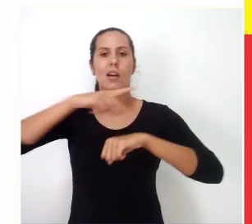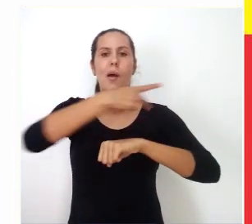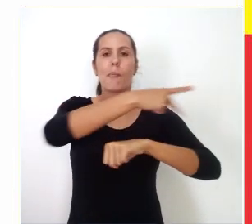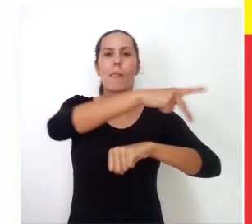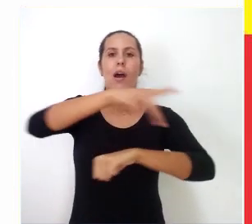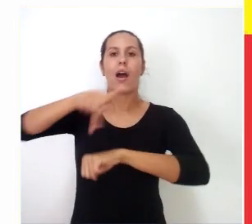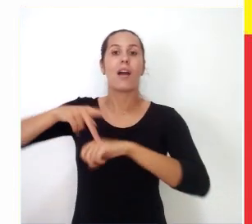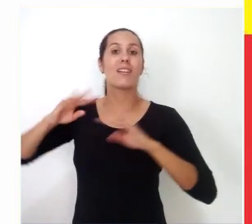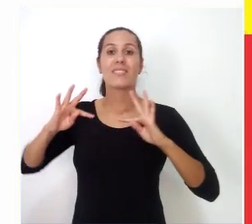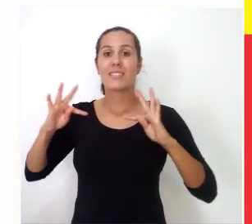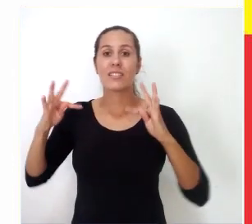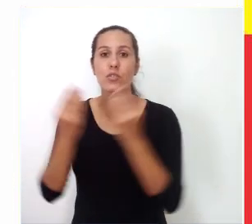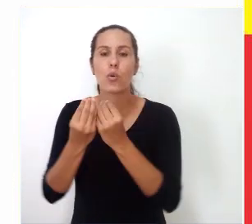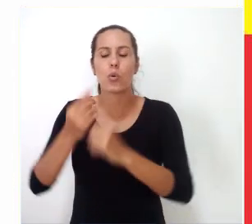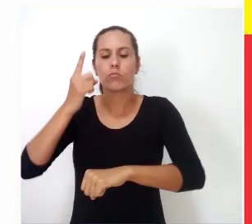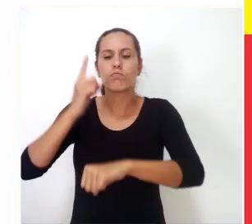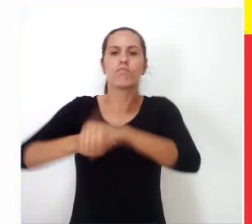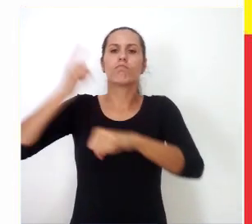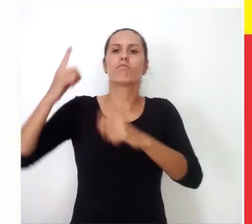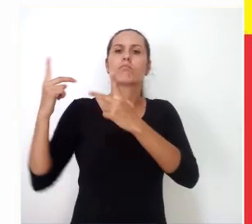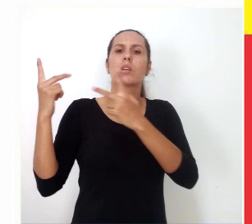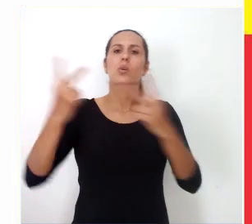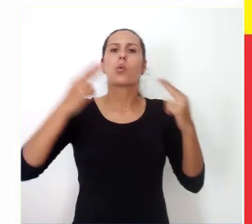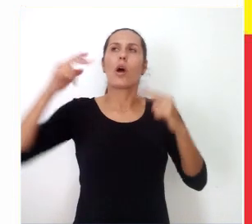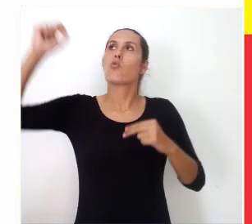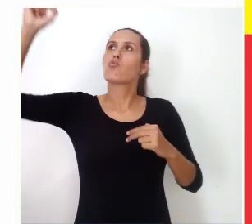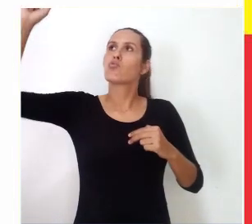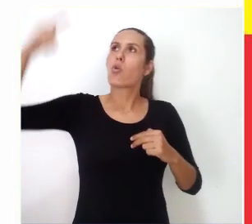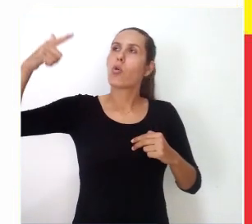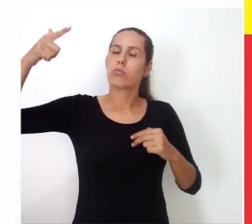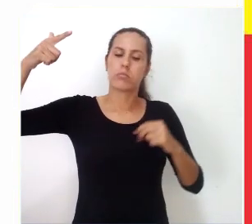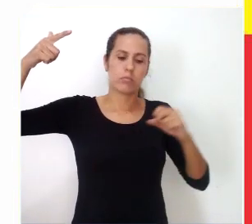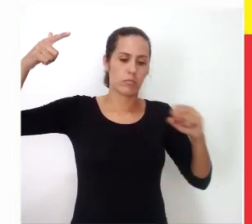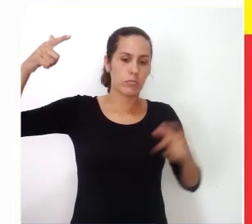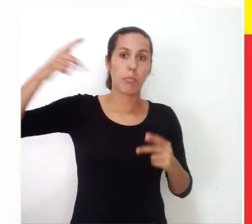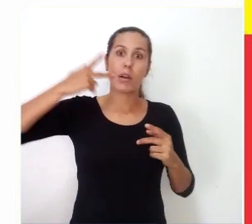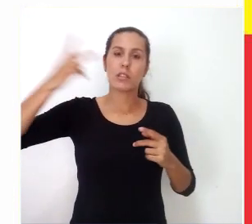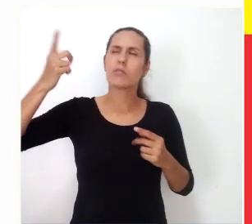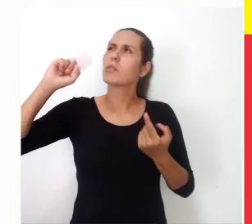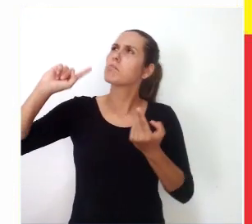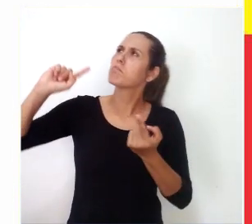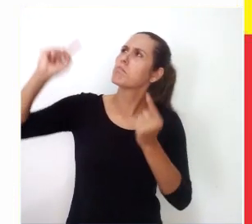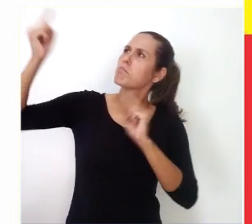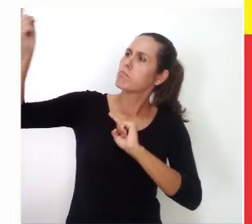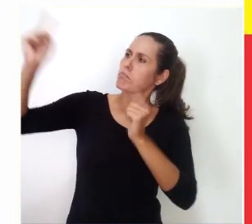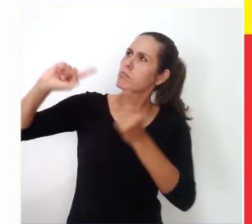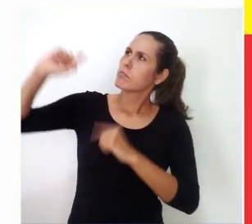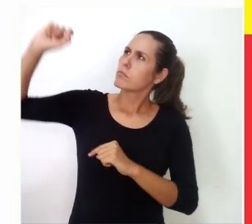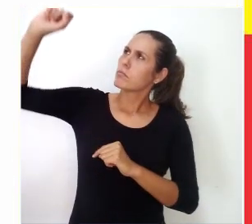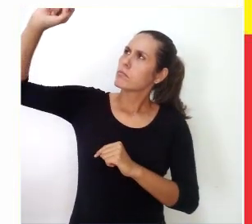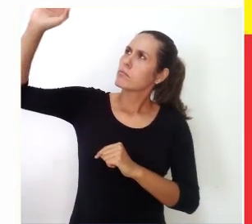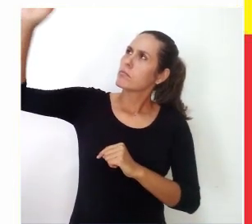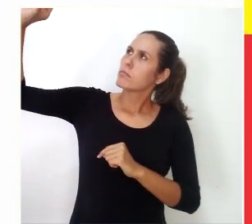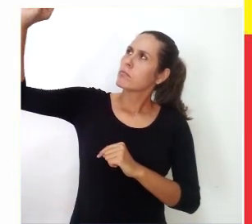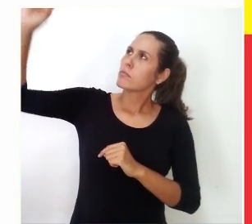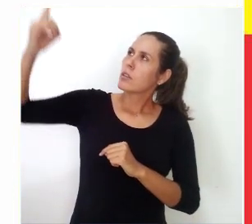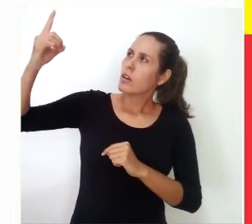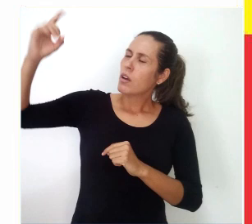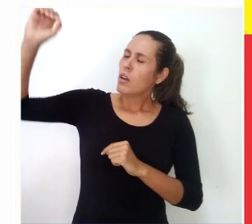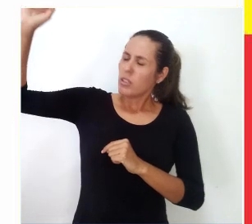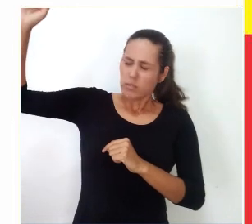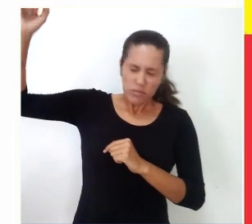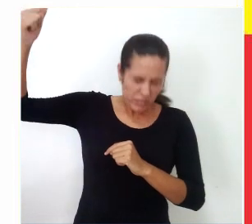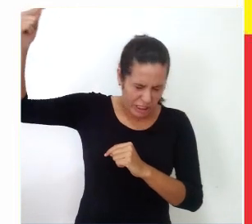habitantes. Entretanto, vemos uma alternância entre dia e noite em diferentes pontos